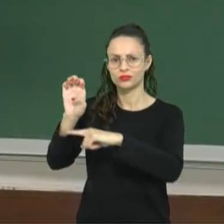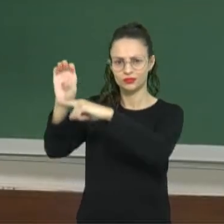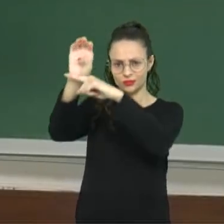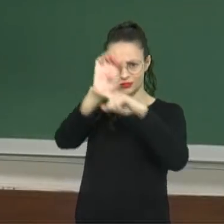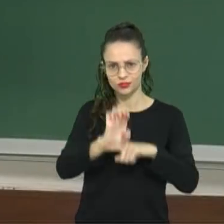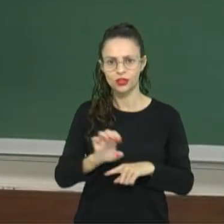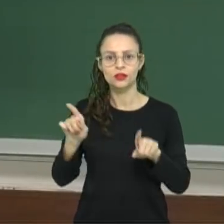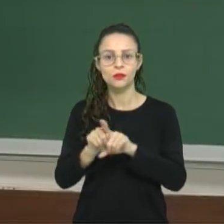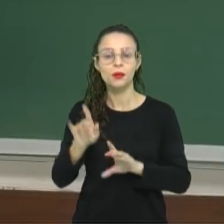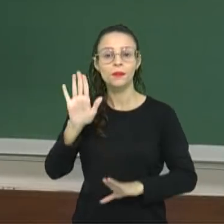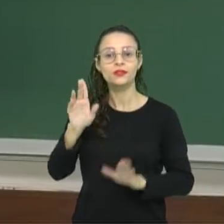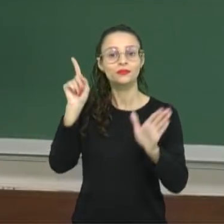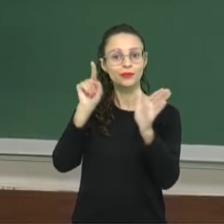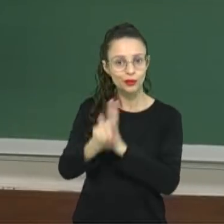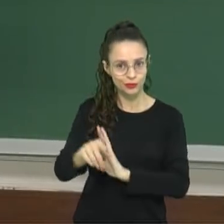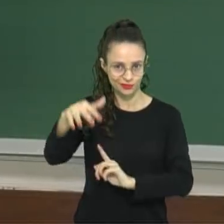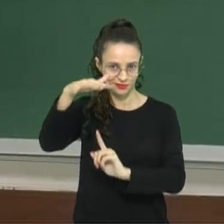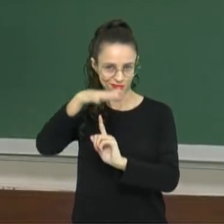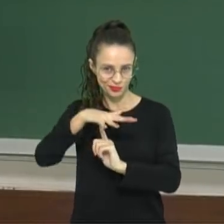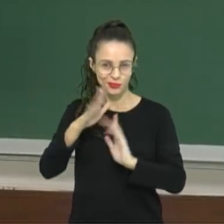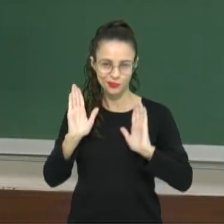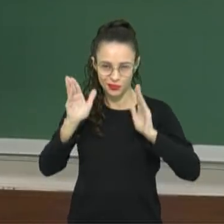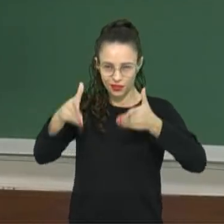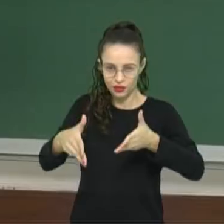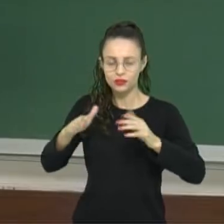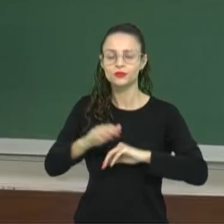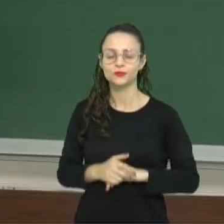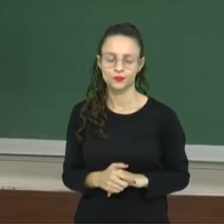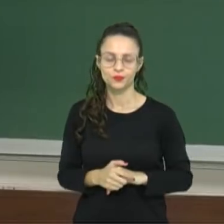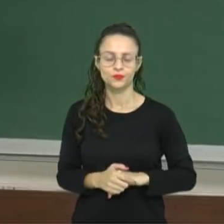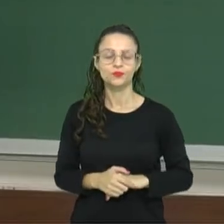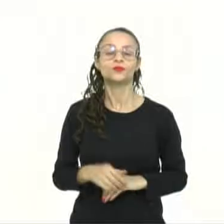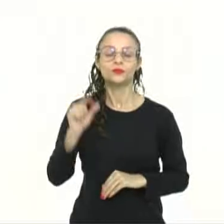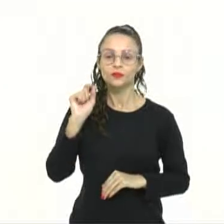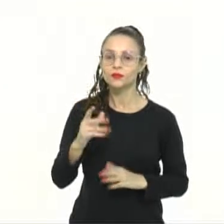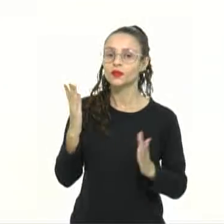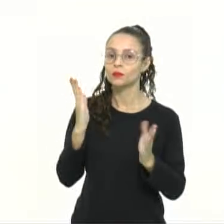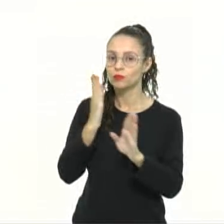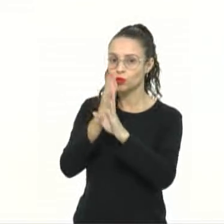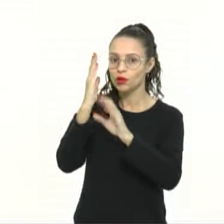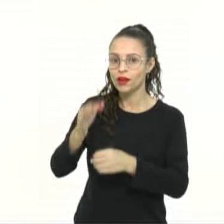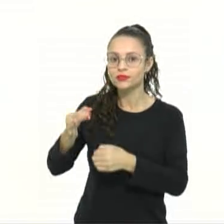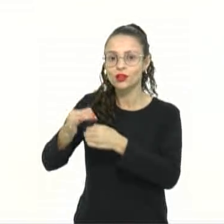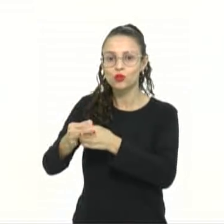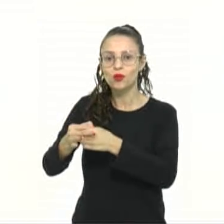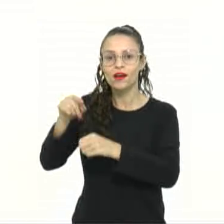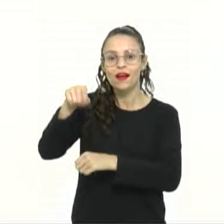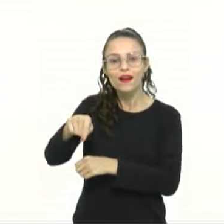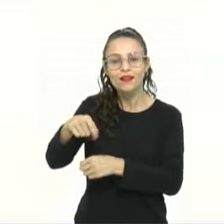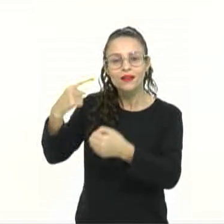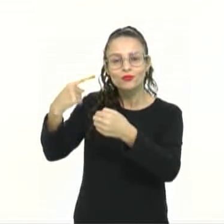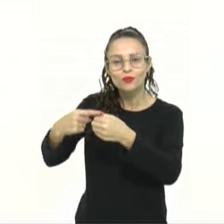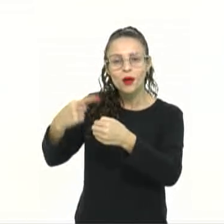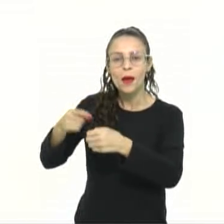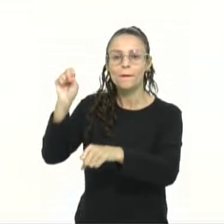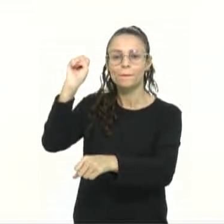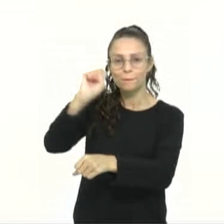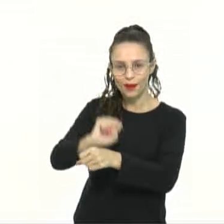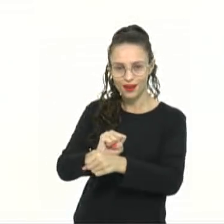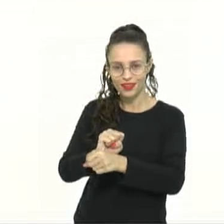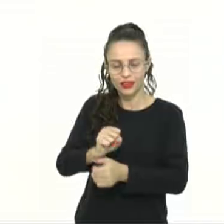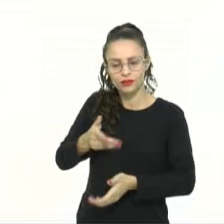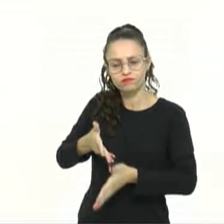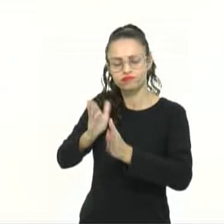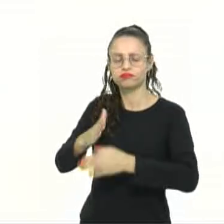pergunta ali, urbanização paranaense. E aí, a partir desses núcleos, né, que eram os locais de paragens dos tropeiros, onde